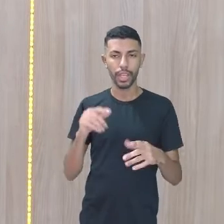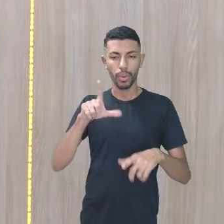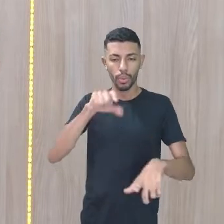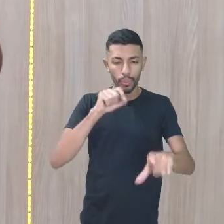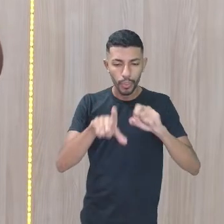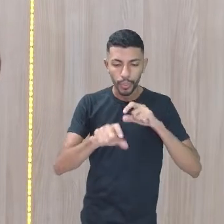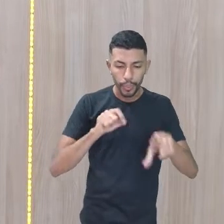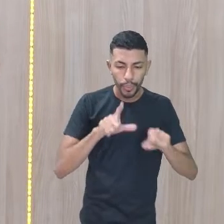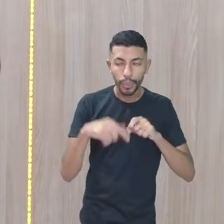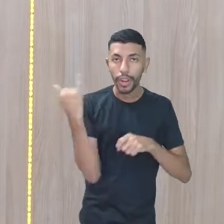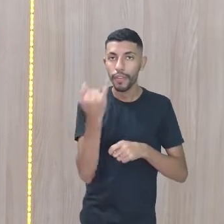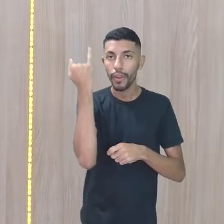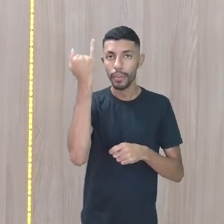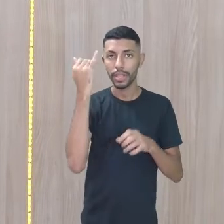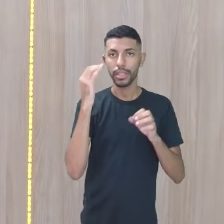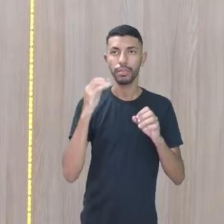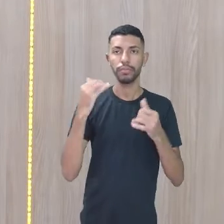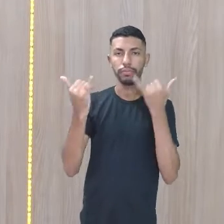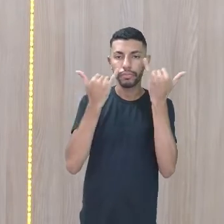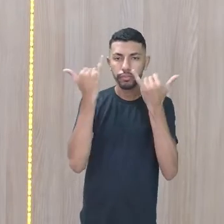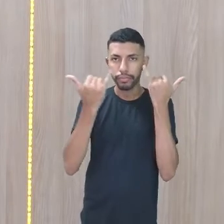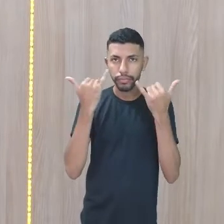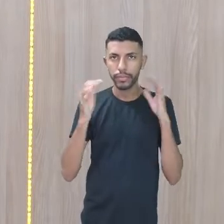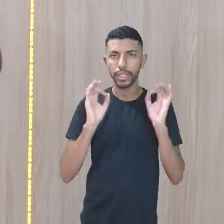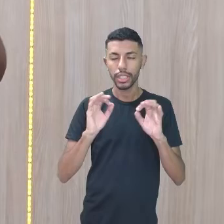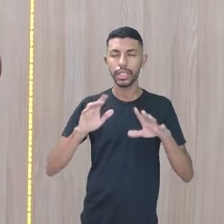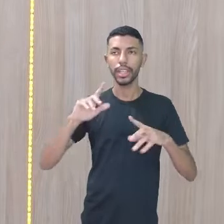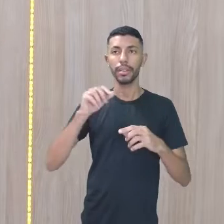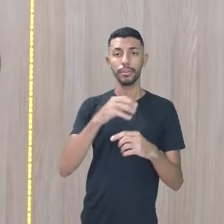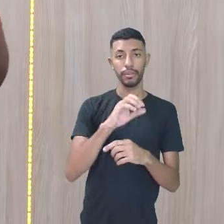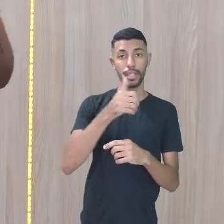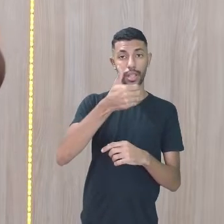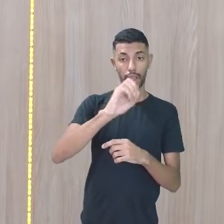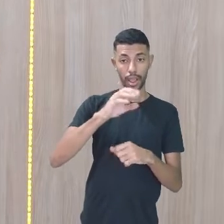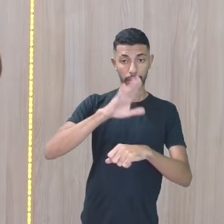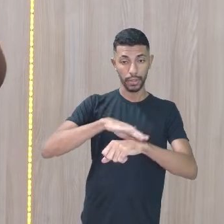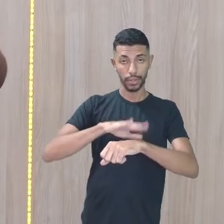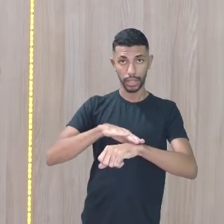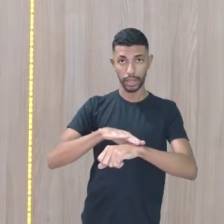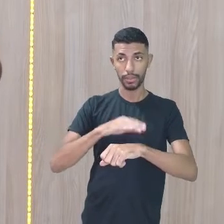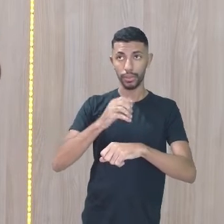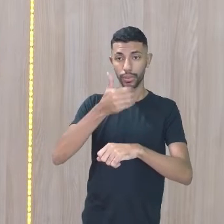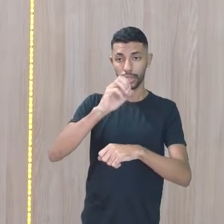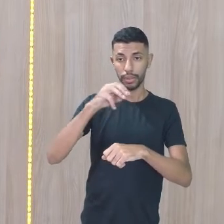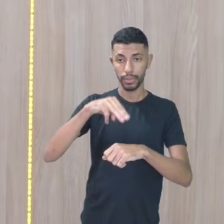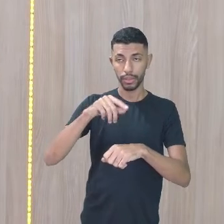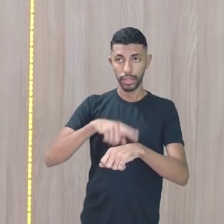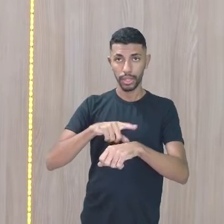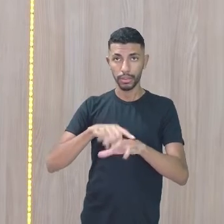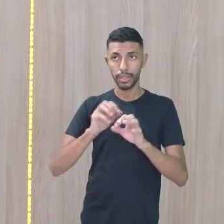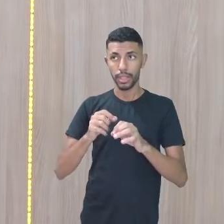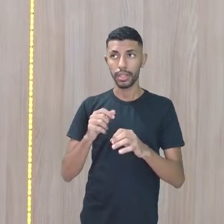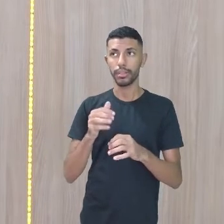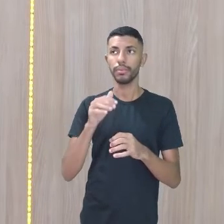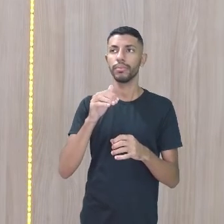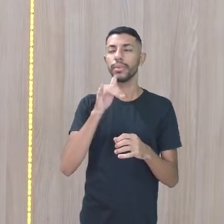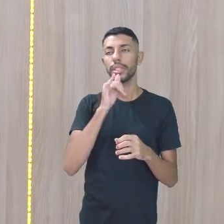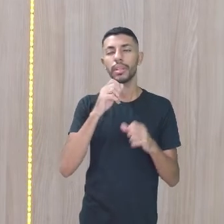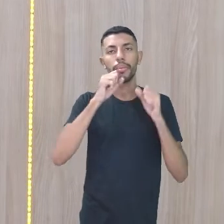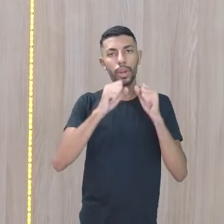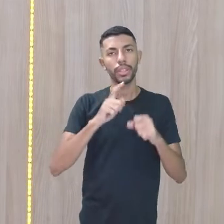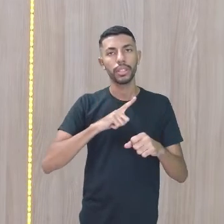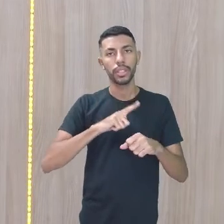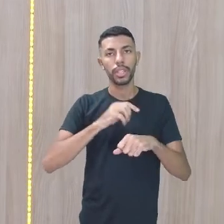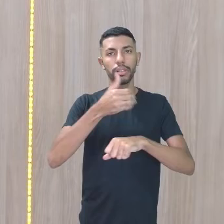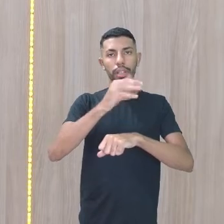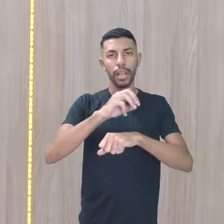de informações para que em 10 minutos, que é pouquinho tempo, né, isso é variável, nem toda palestra tem 10 minutos, pode-se ter muito